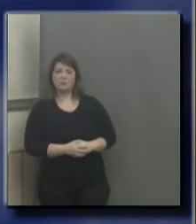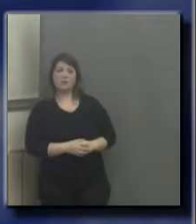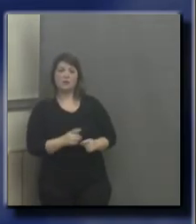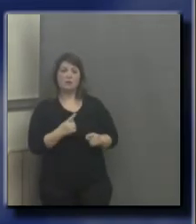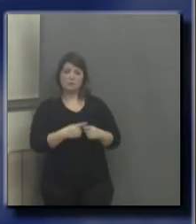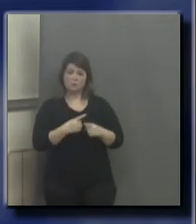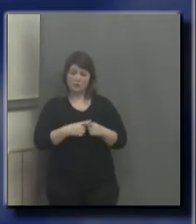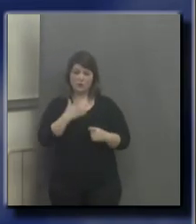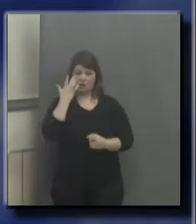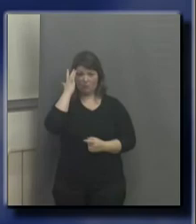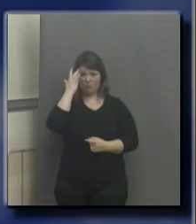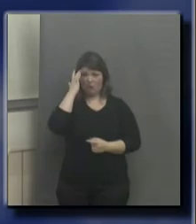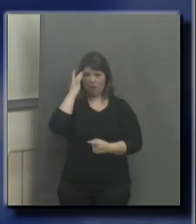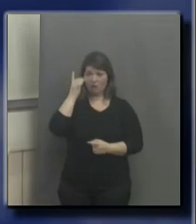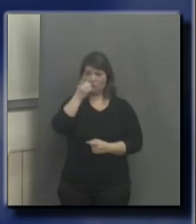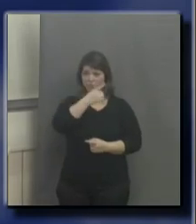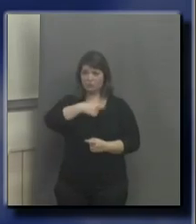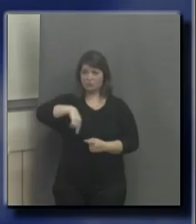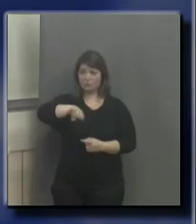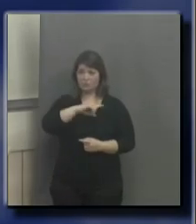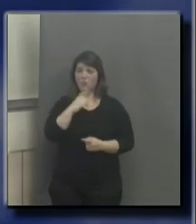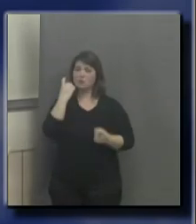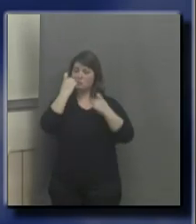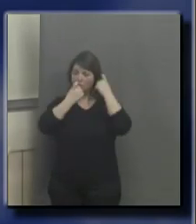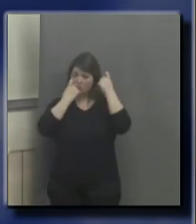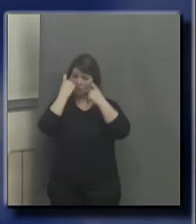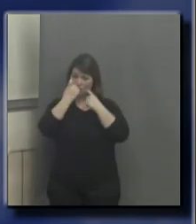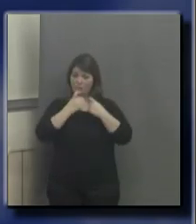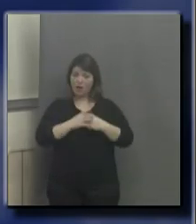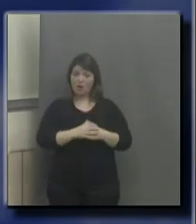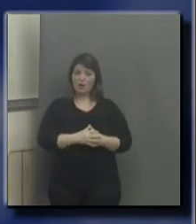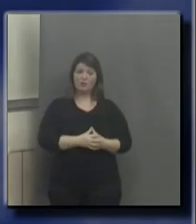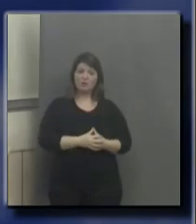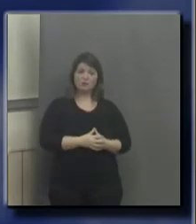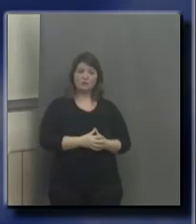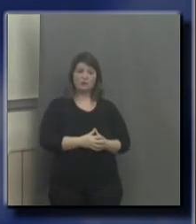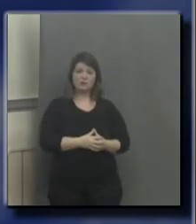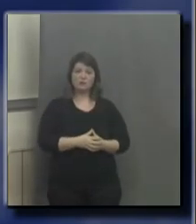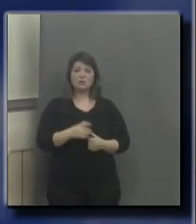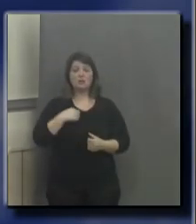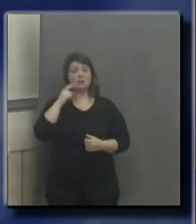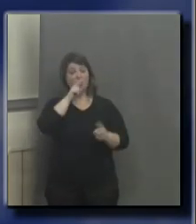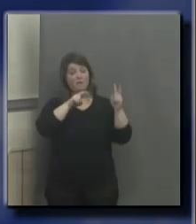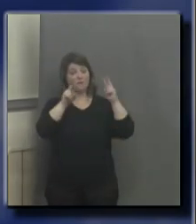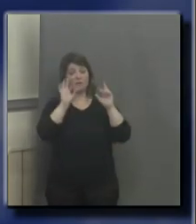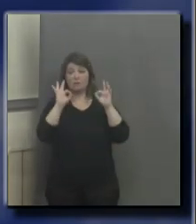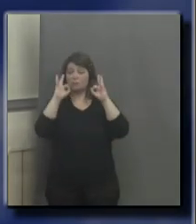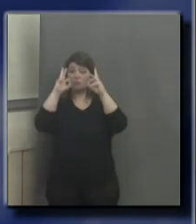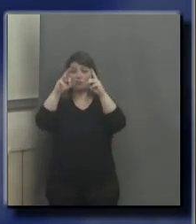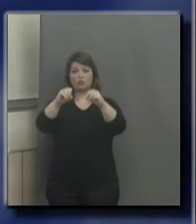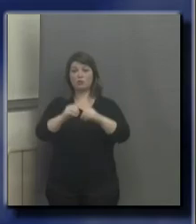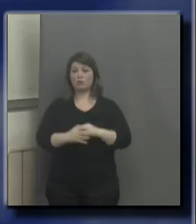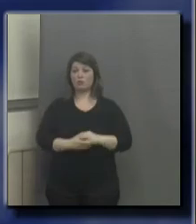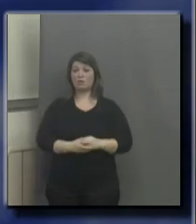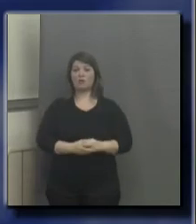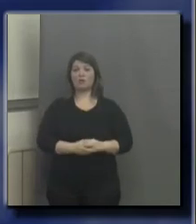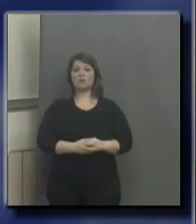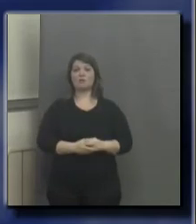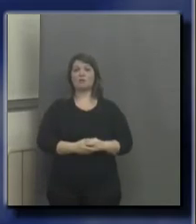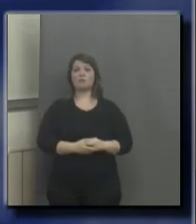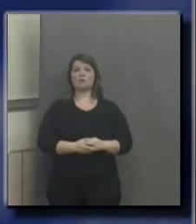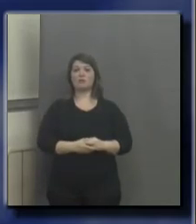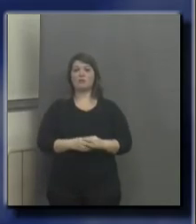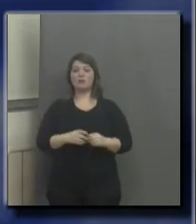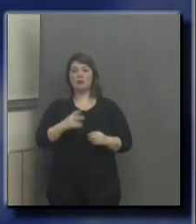Porque eu acho que assim, nós temos que ter a preocupação desta visão geral, né, desta visão